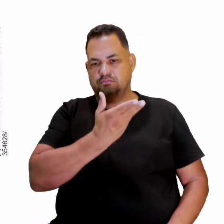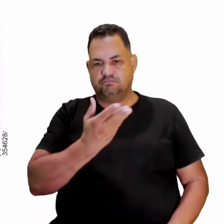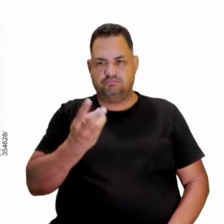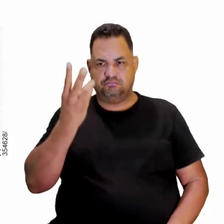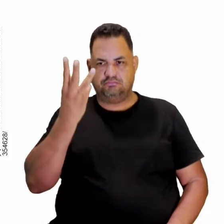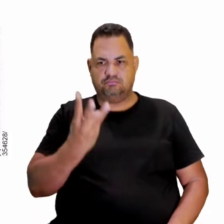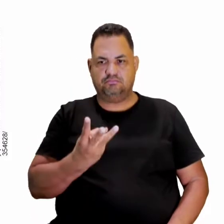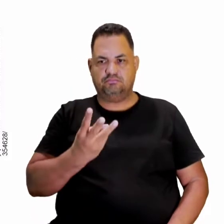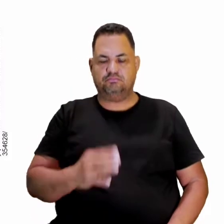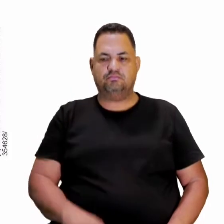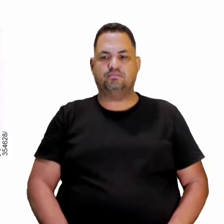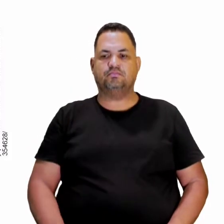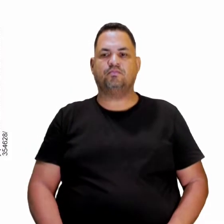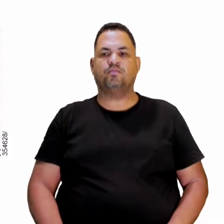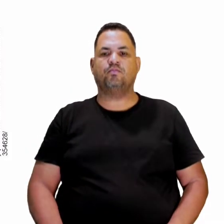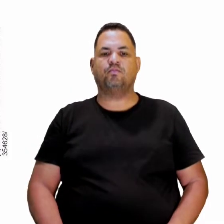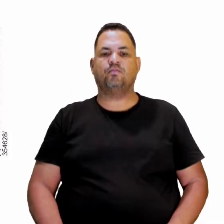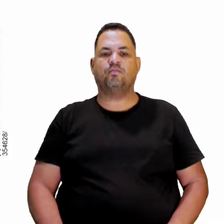e pizza.